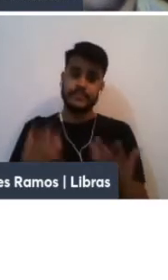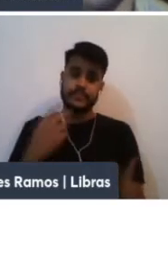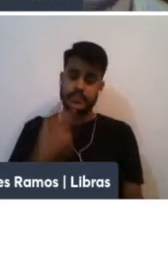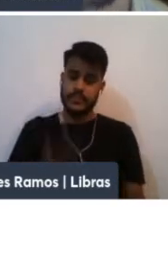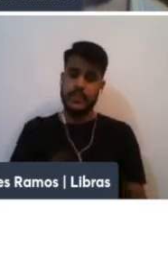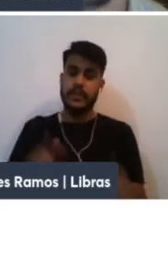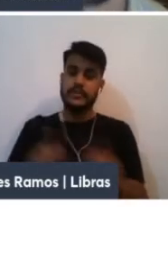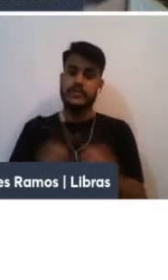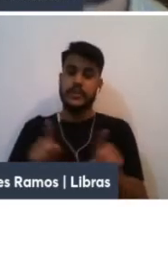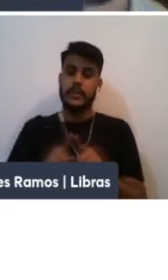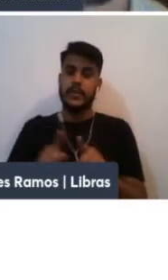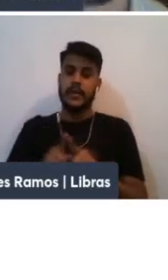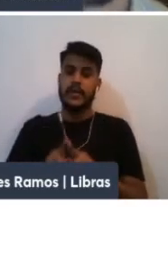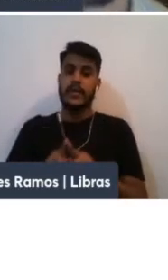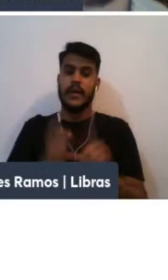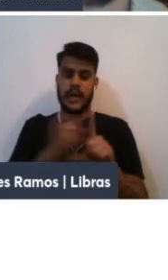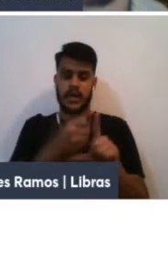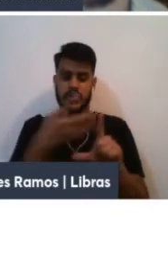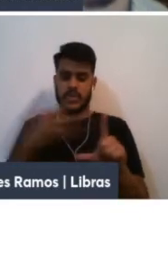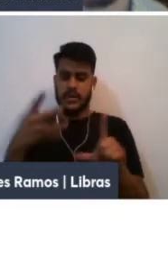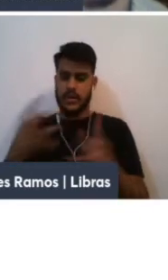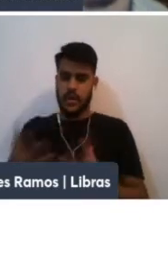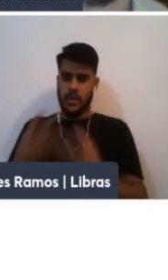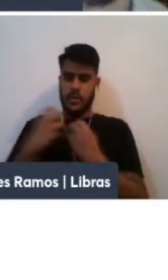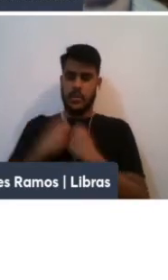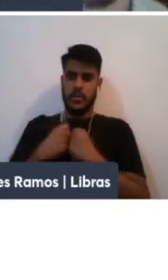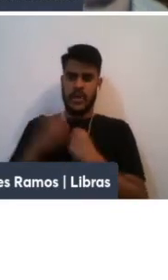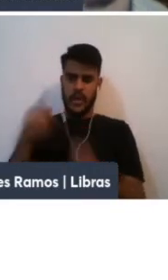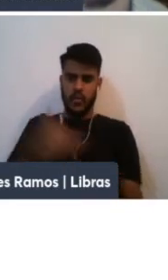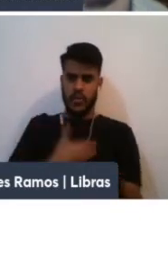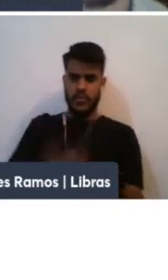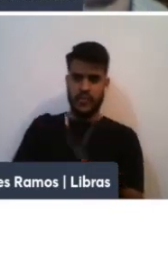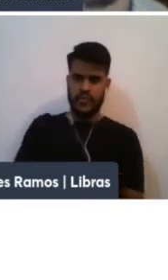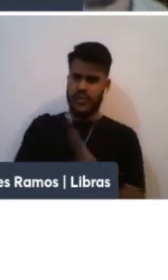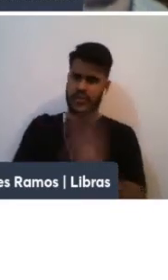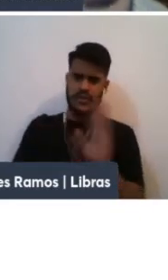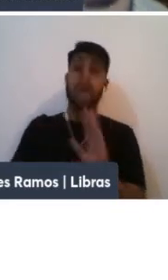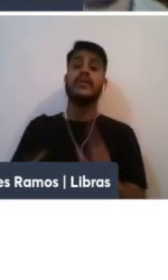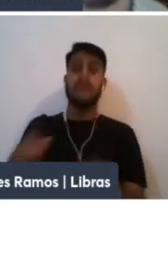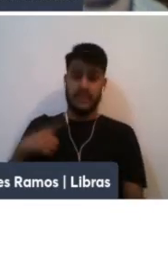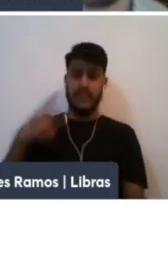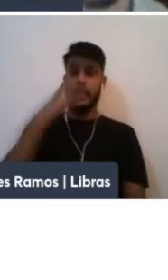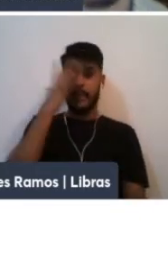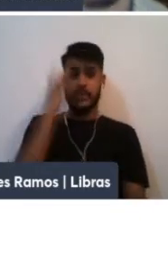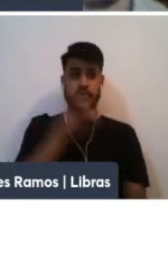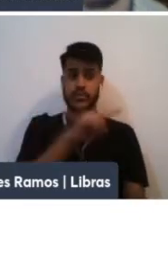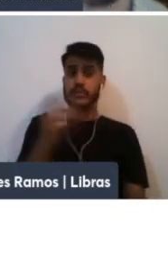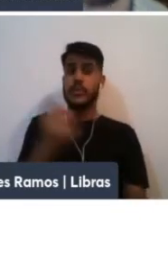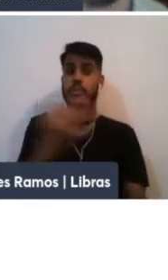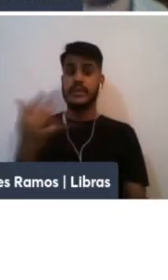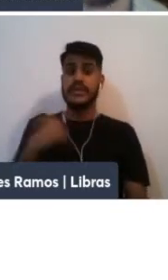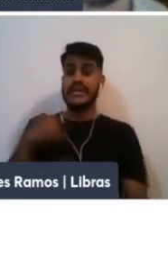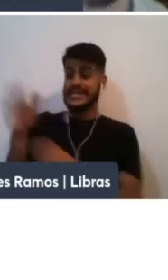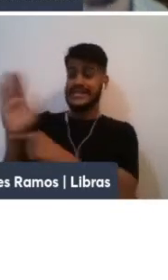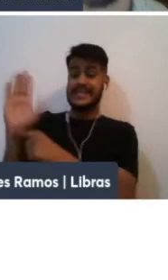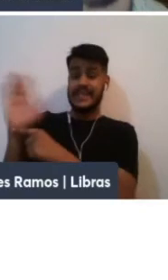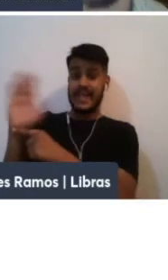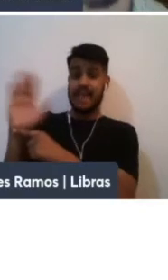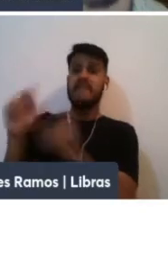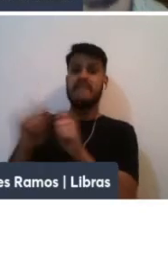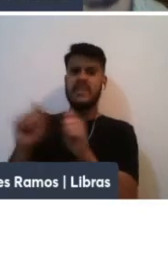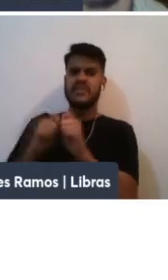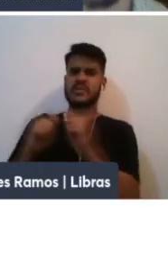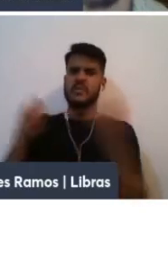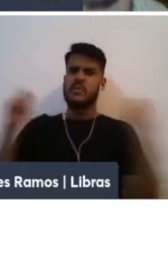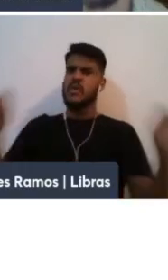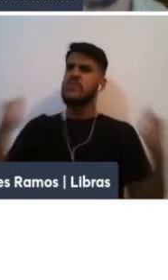reprimir a criação LGBT não precisa ficar o Estado. Tem gente que vai na porta do cinema se bobear, fazer protesto. Ah, e quem é